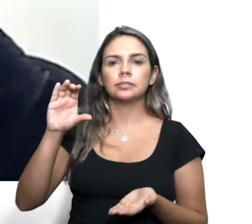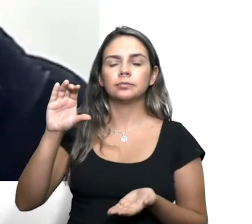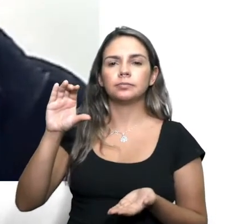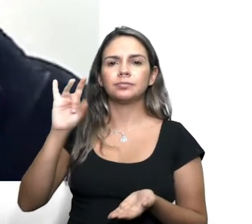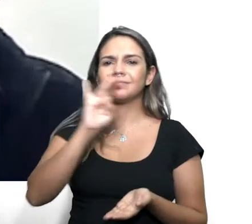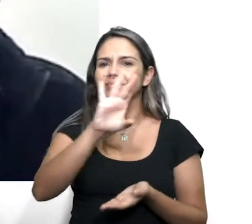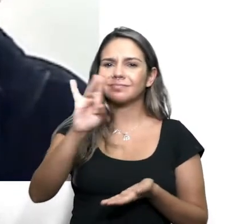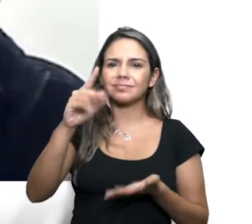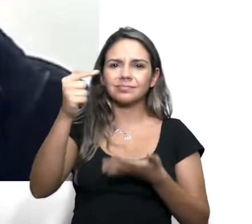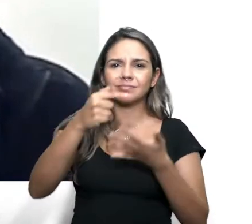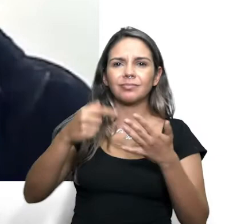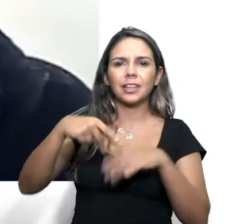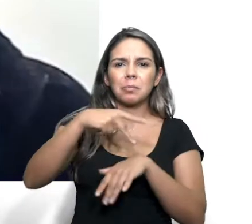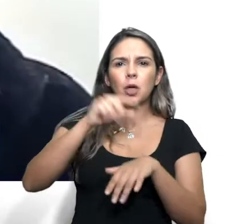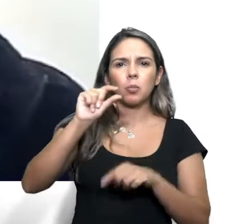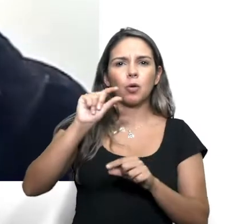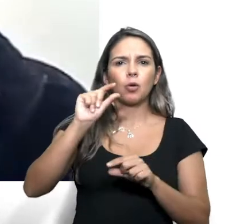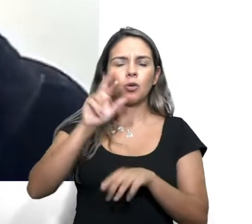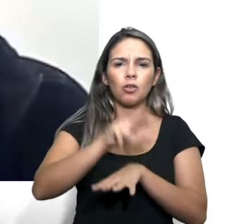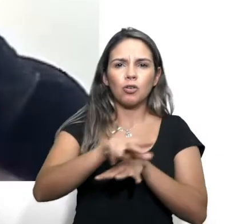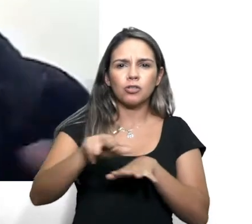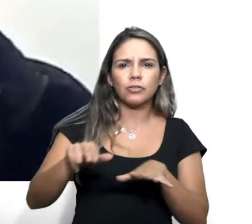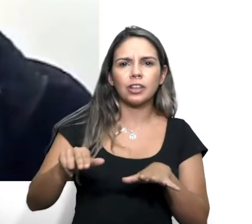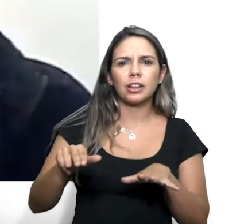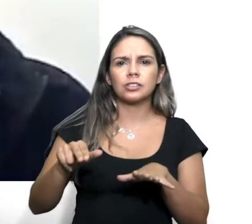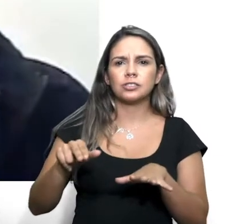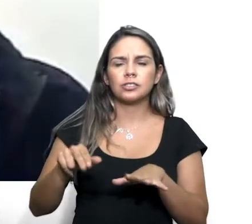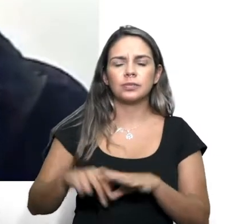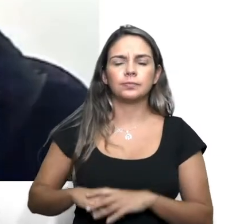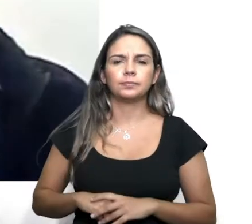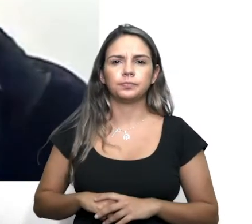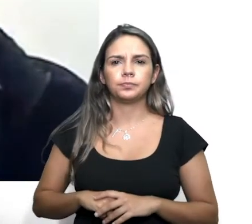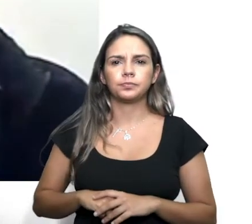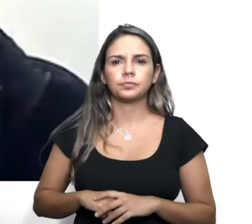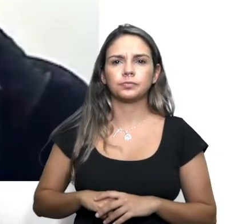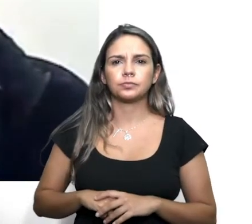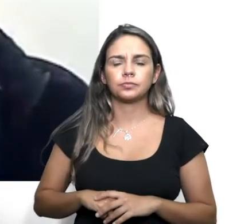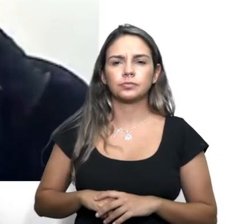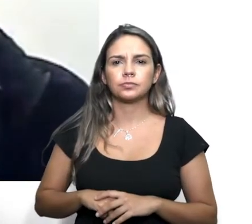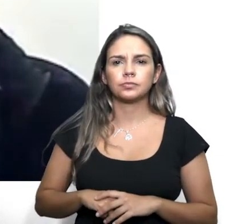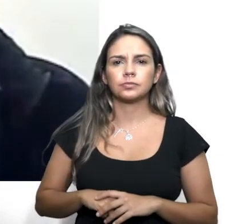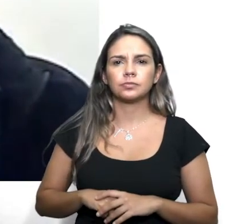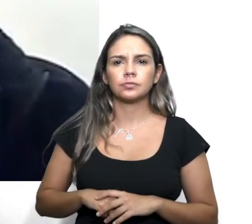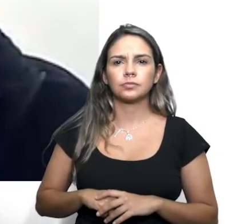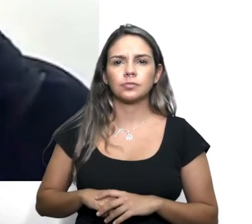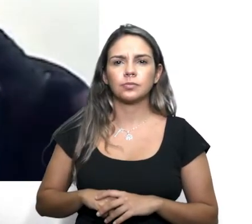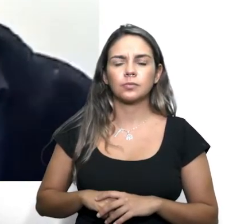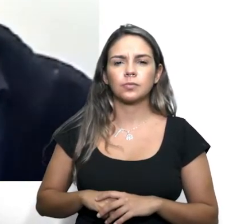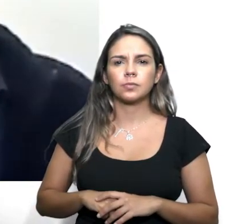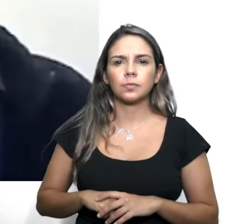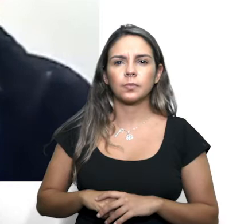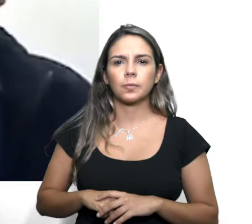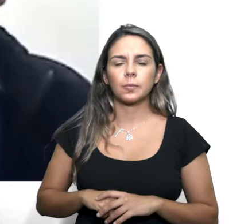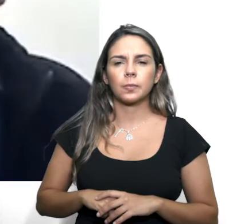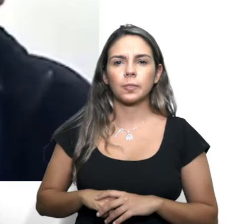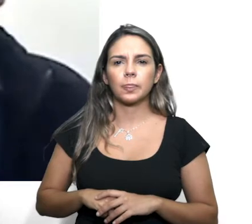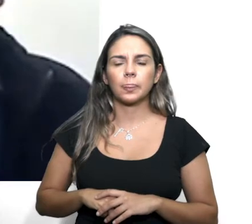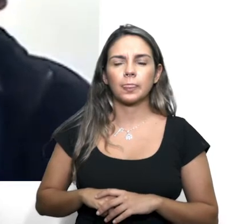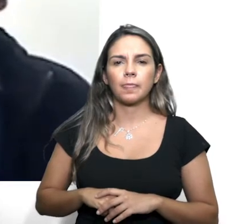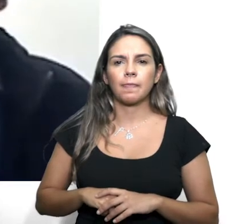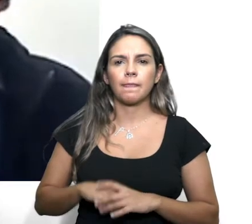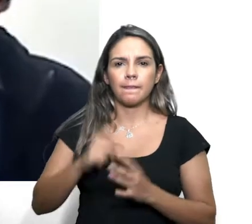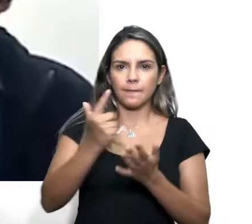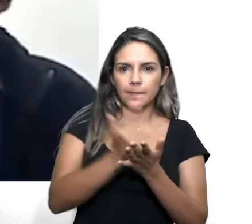México, e alguém fica muito entusiasmado com um livro chamado Animalescos, por